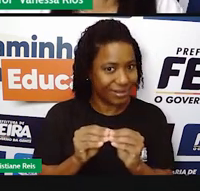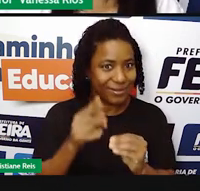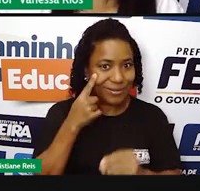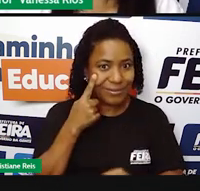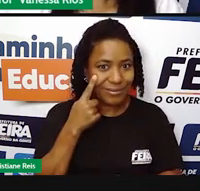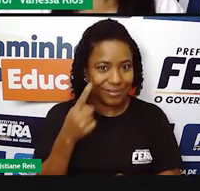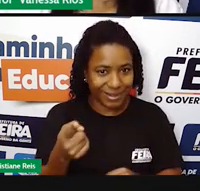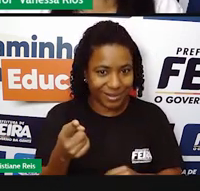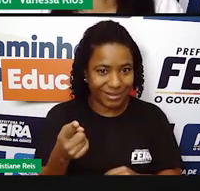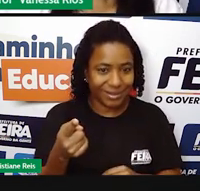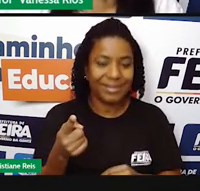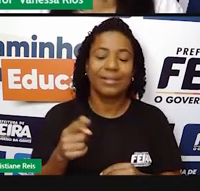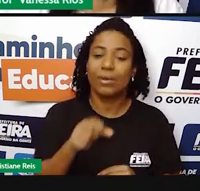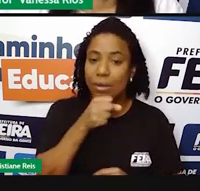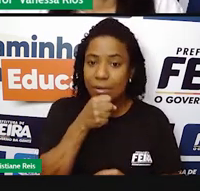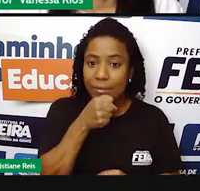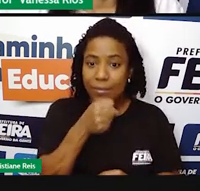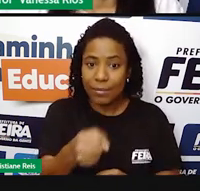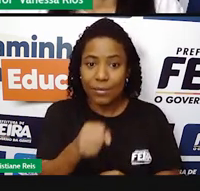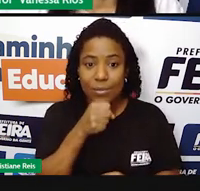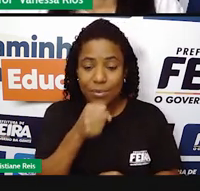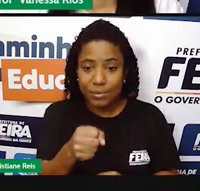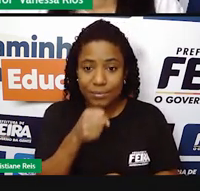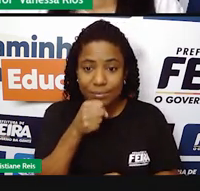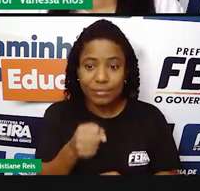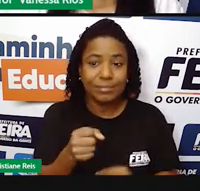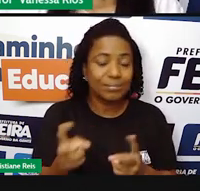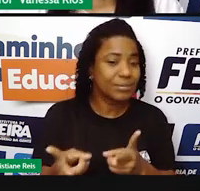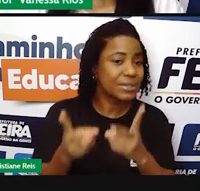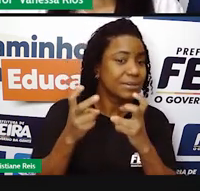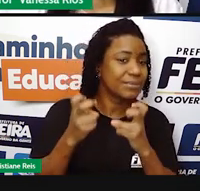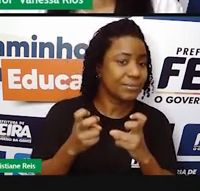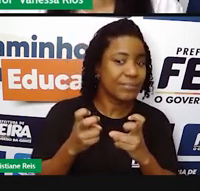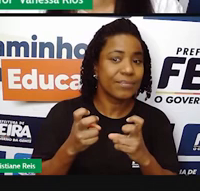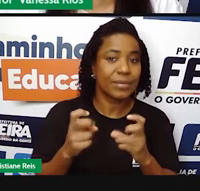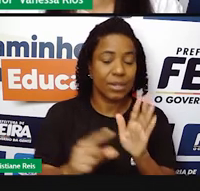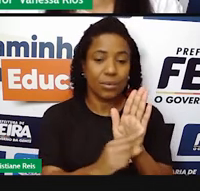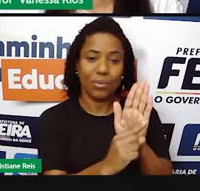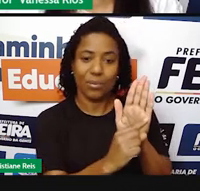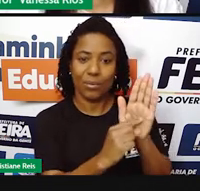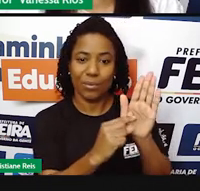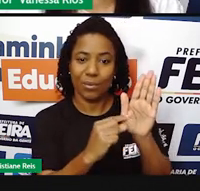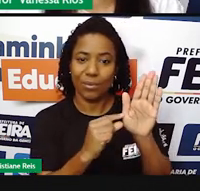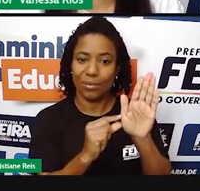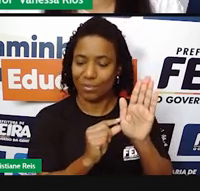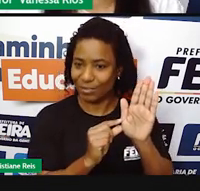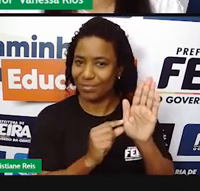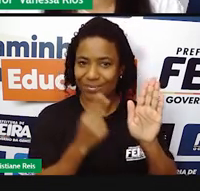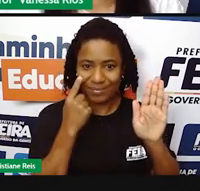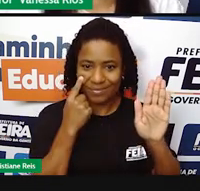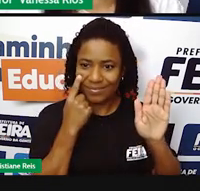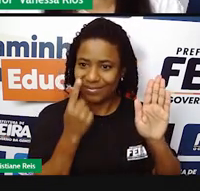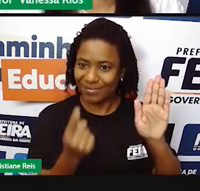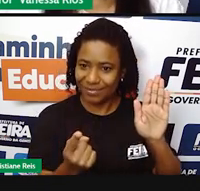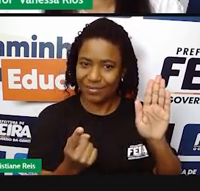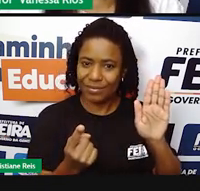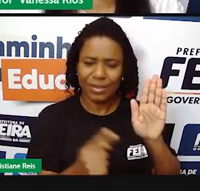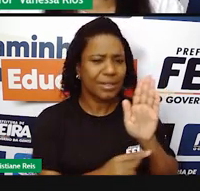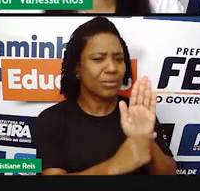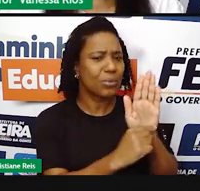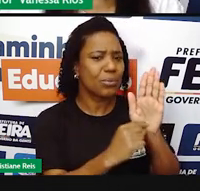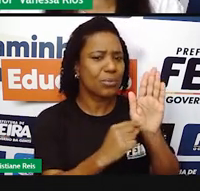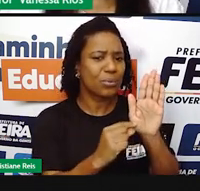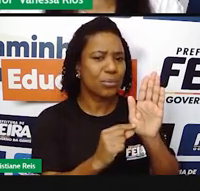observa também na reportagem, ó, o autor, né, que escreveu esse gênero textual,